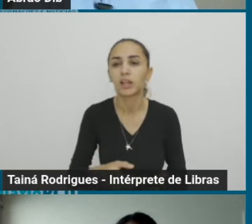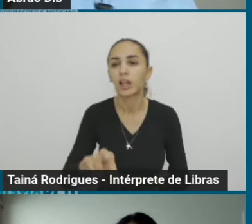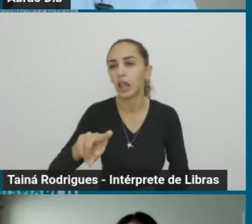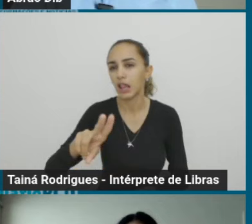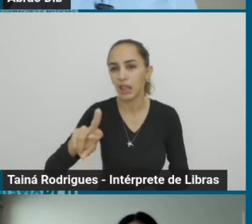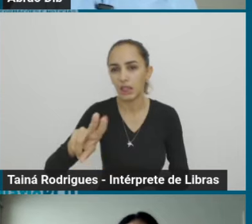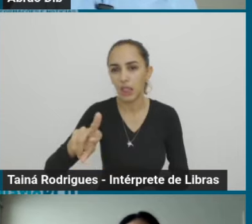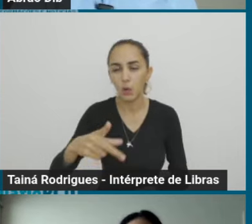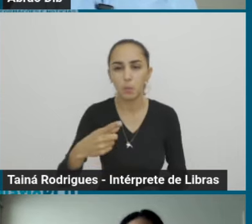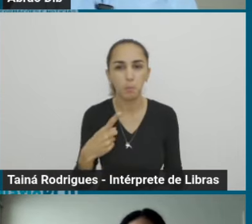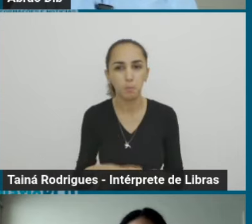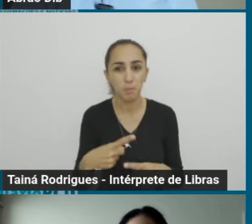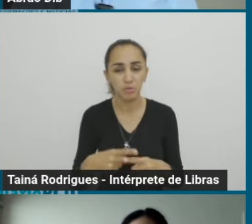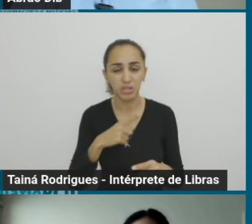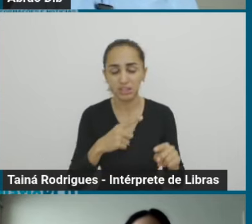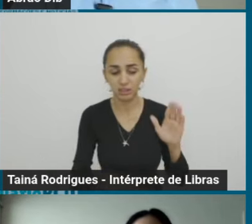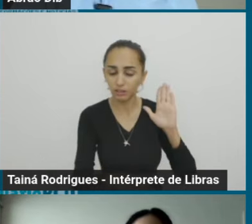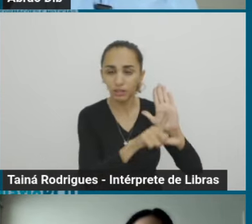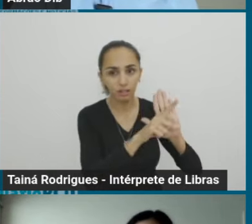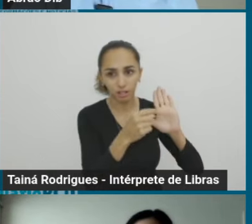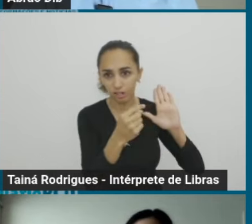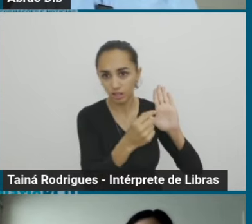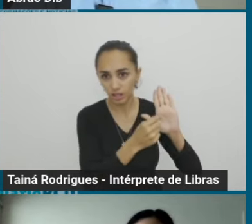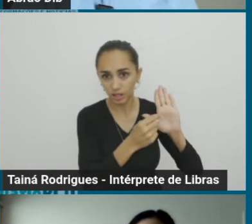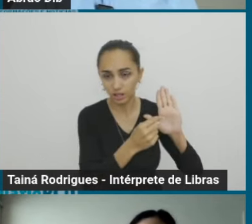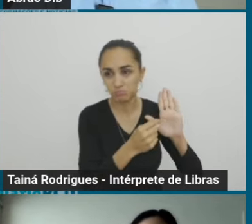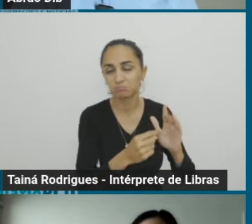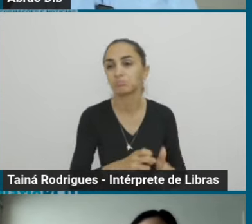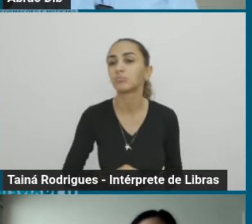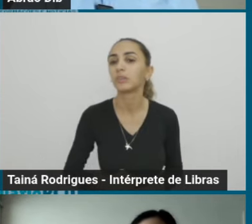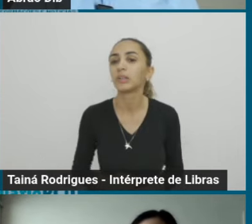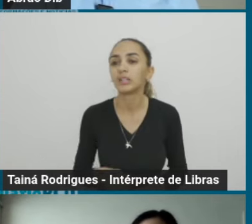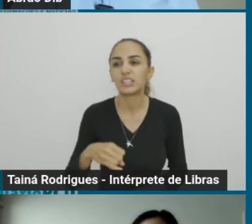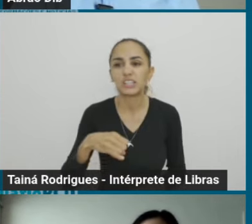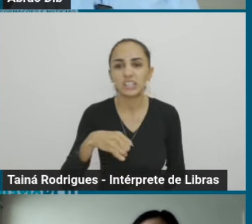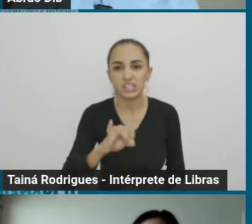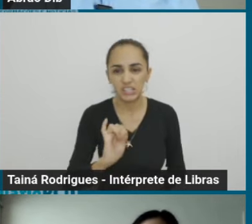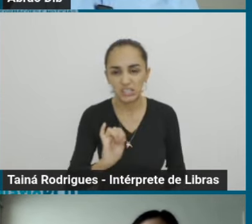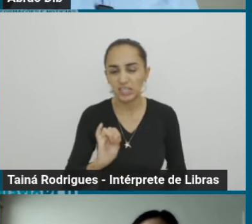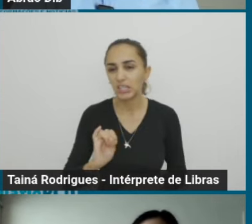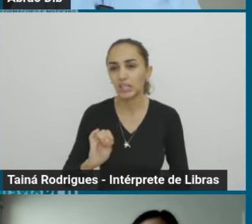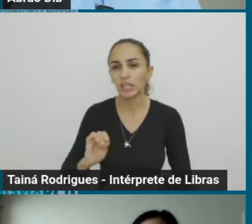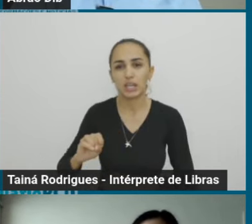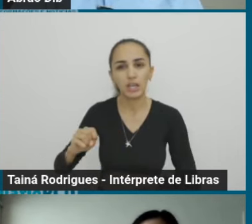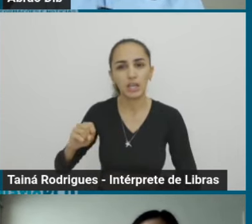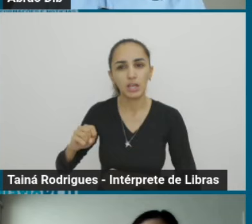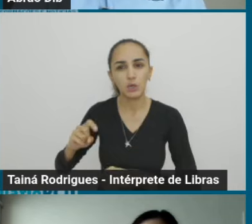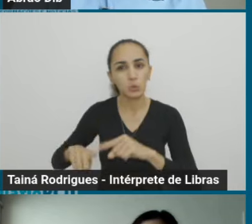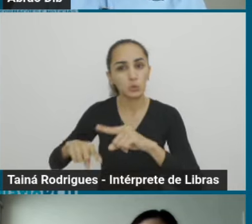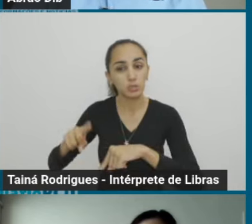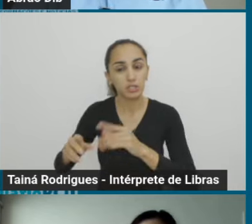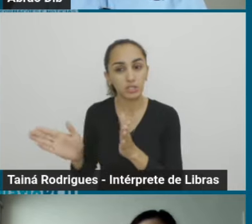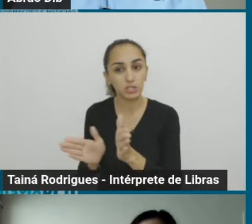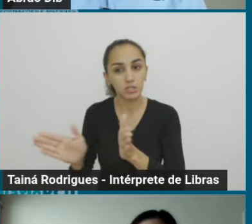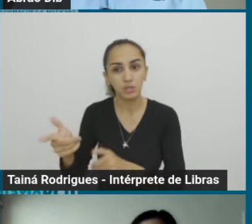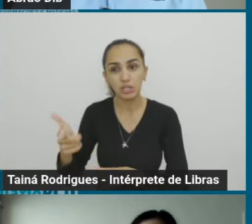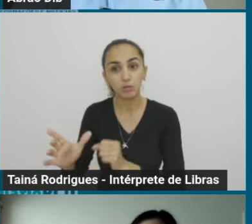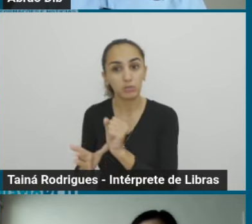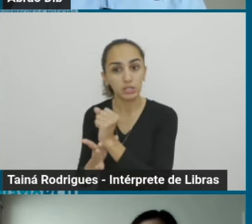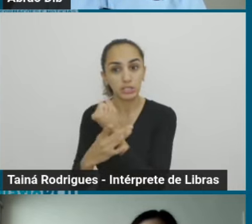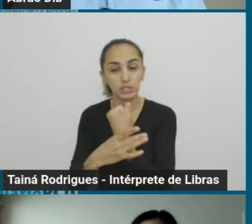está previsto na legislação, e se porventura esses recursos de acessibilidade não forem assegurados, a Justiça